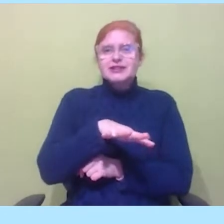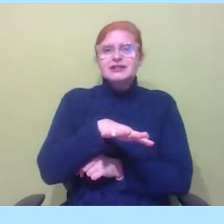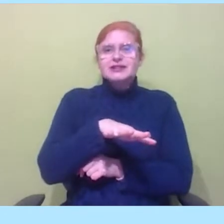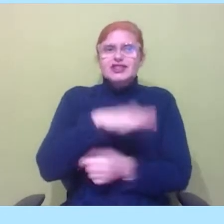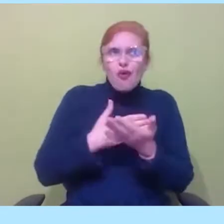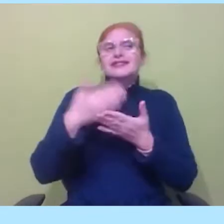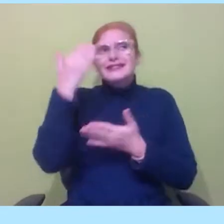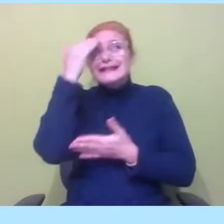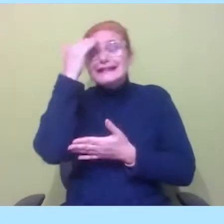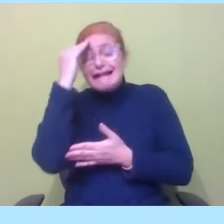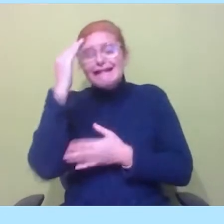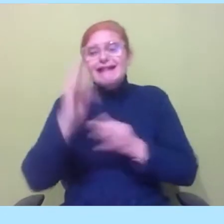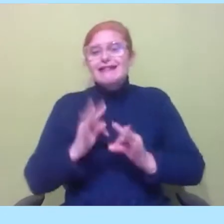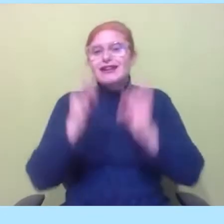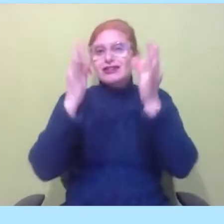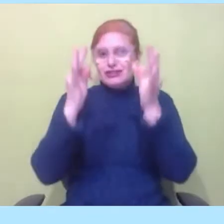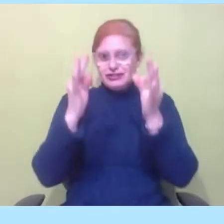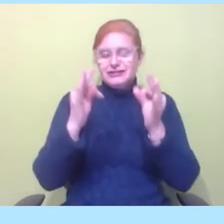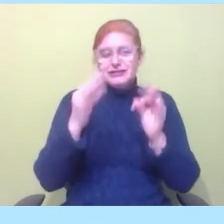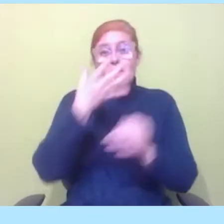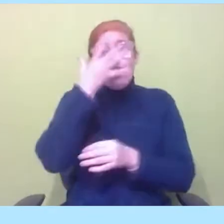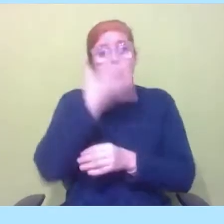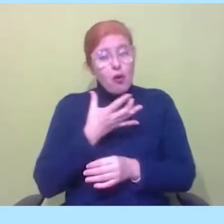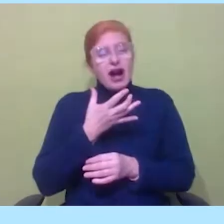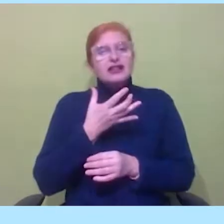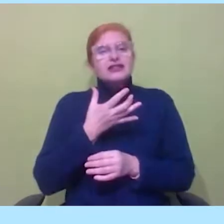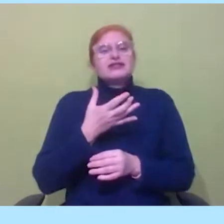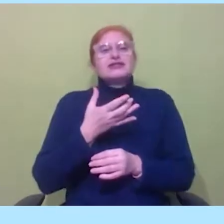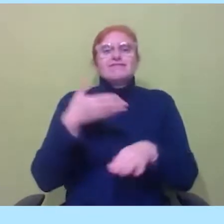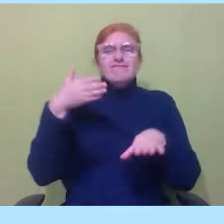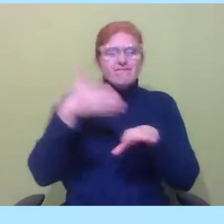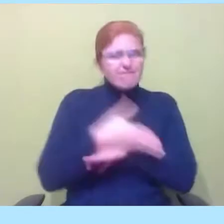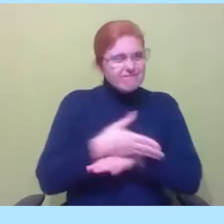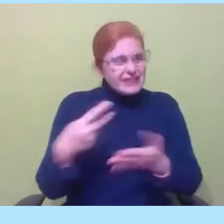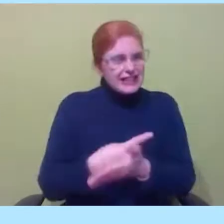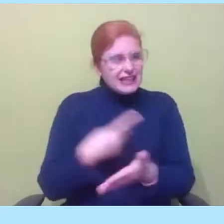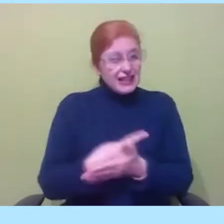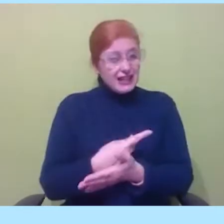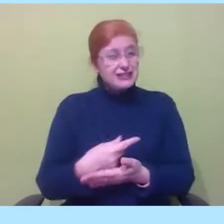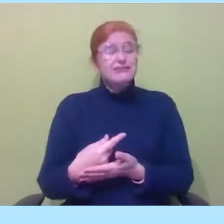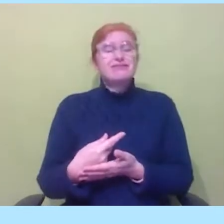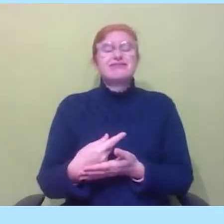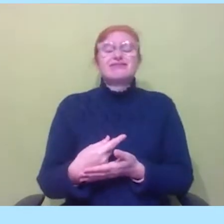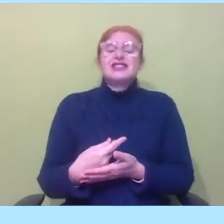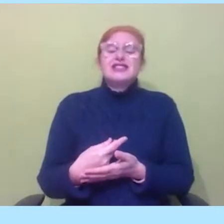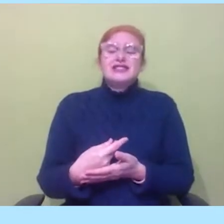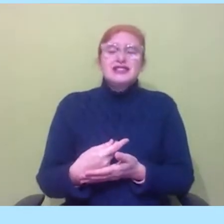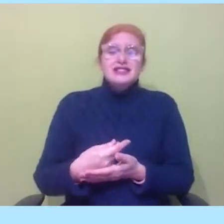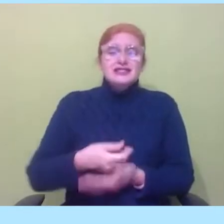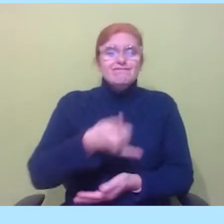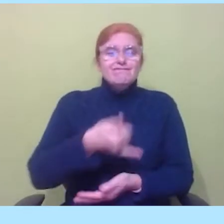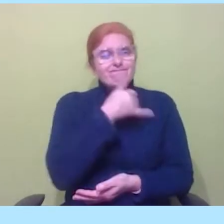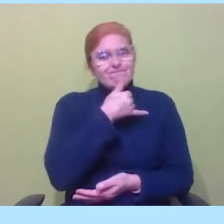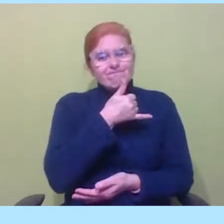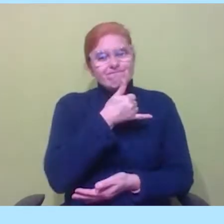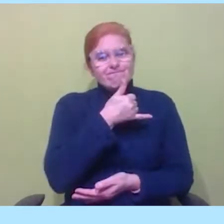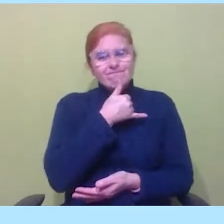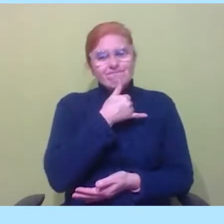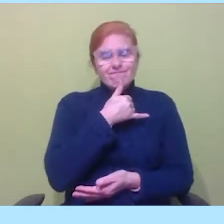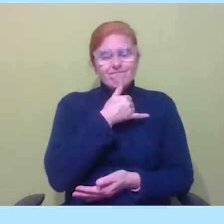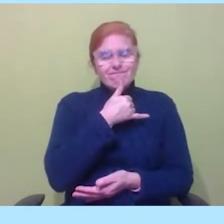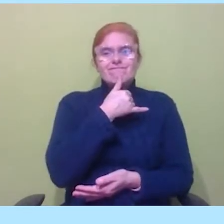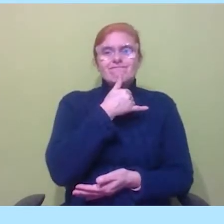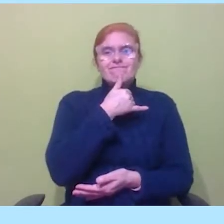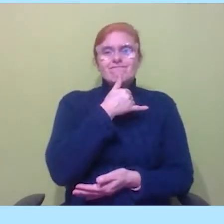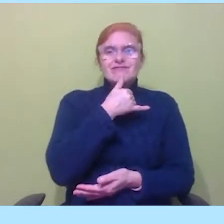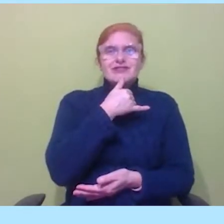tem acontecido tem, infelizmente, talvez despertado para essa necessidade, e aí,